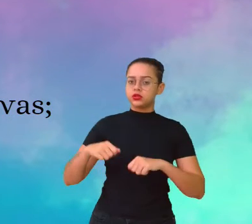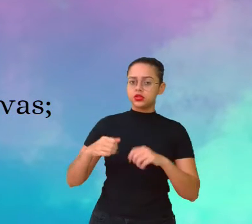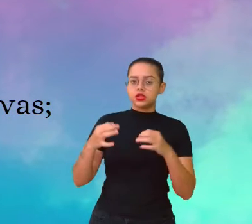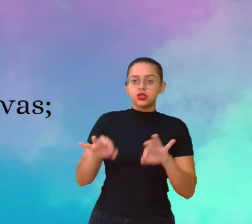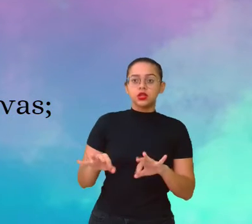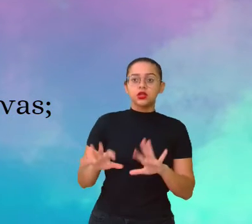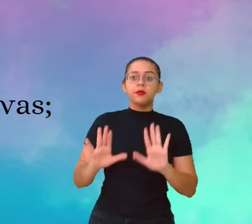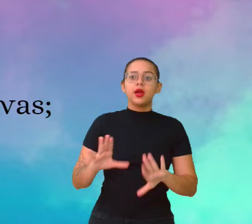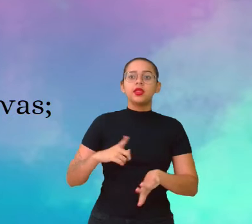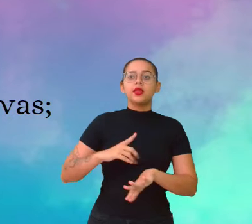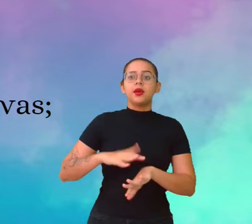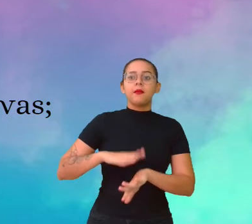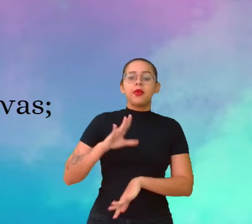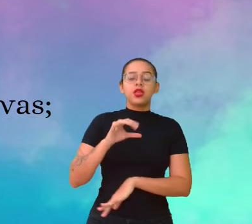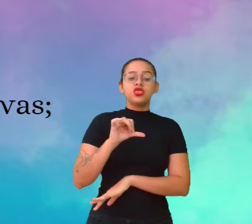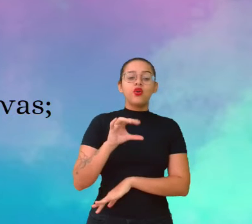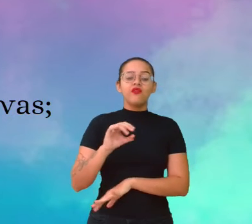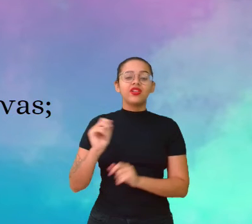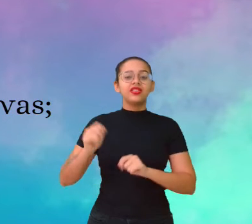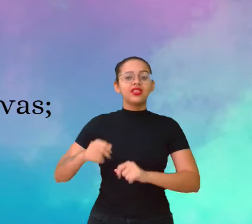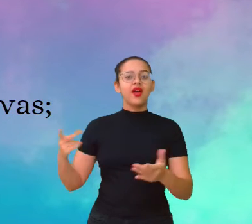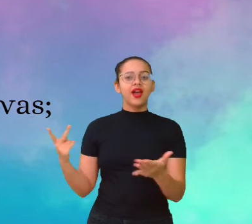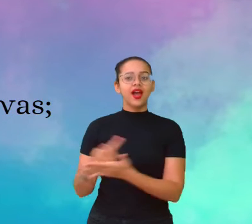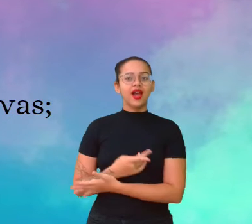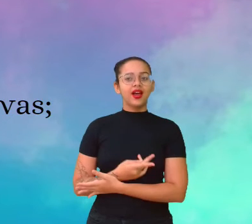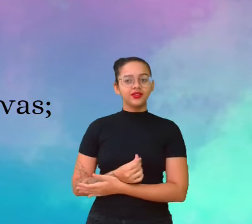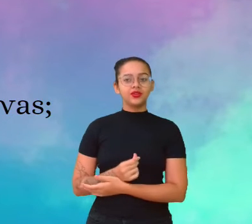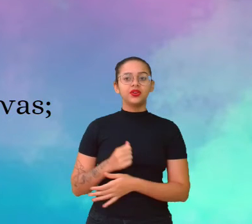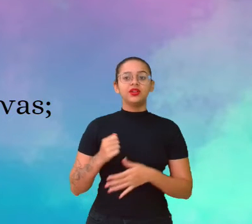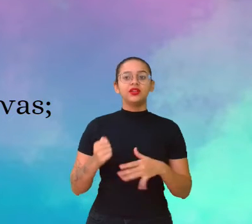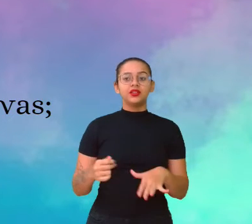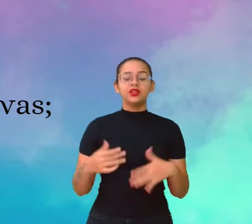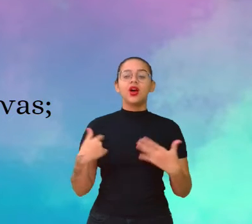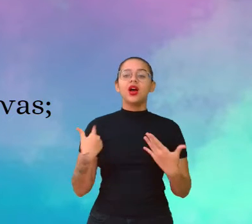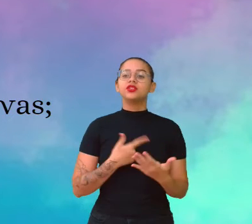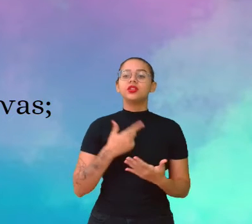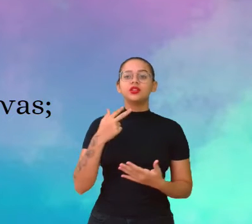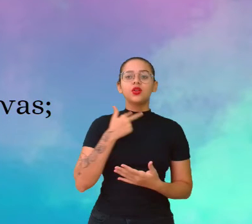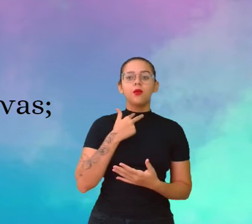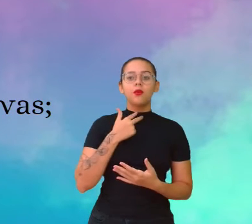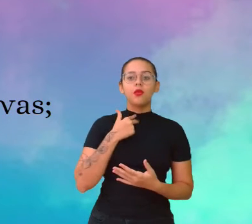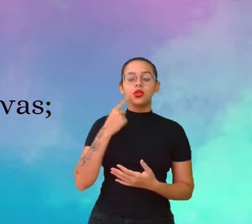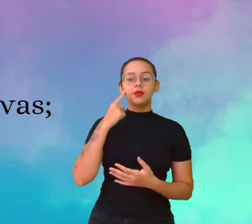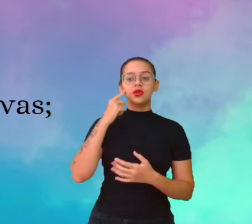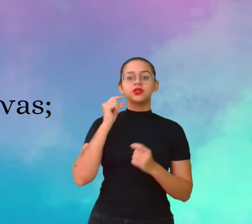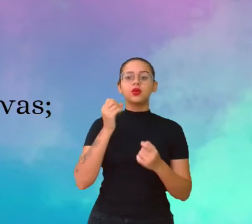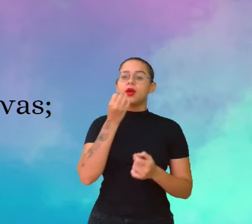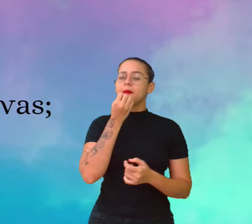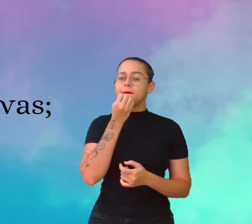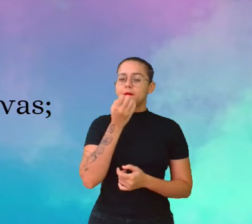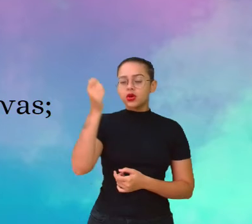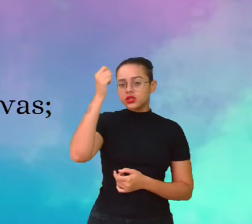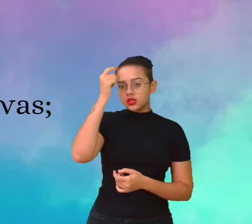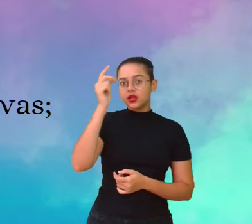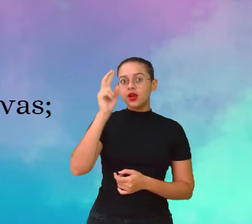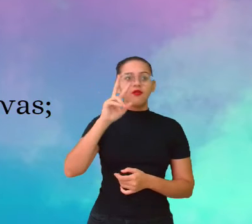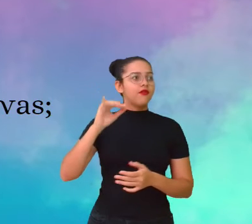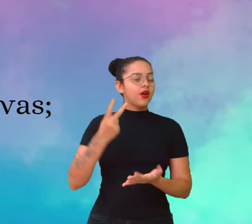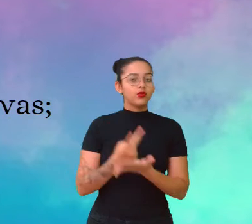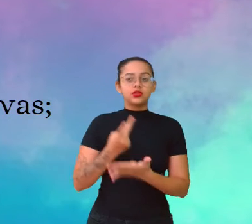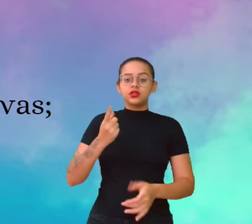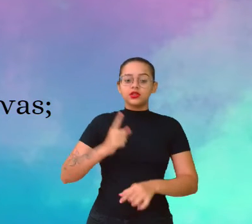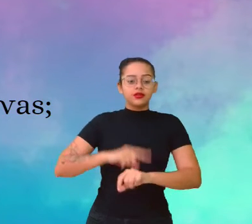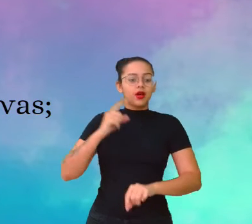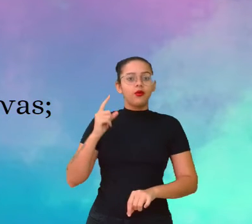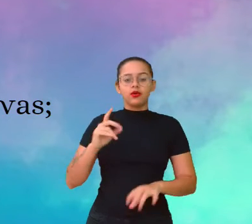tinham mais de 90 que deram errado. Então, pessoal, a gente não pode achar que boas ideias, que boas soluções vão cair do céu, não,